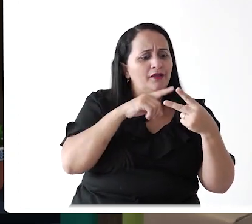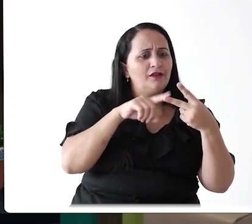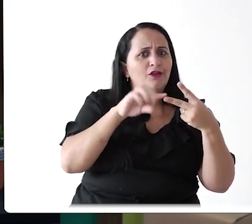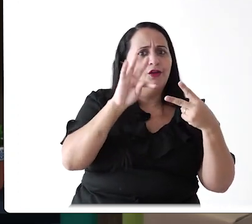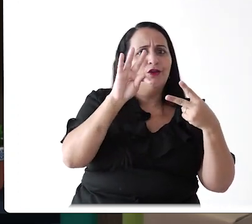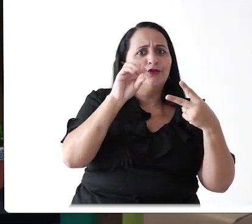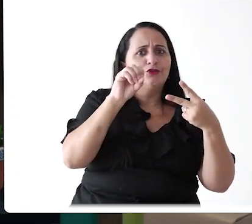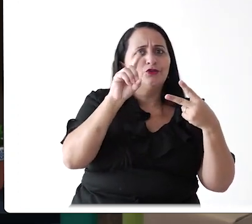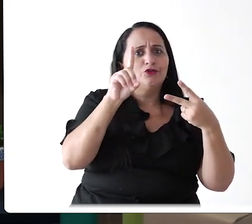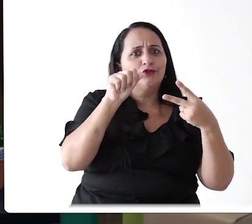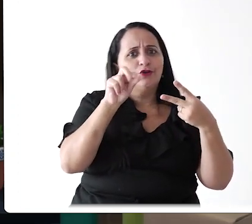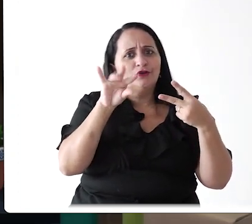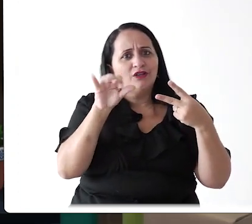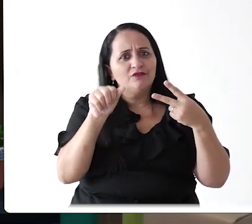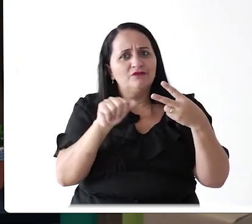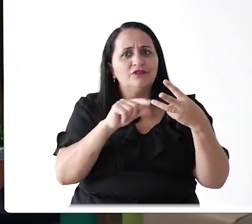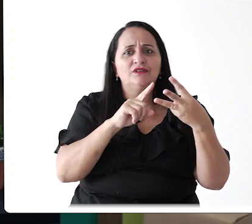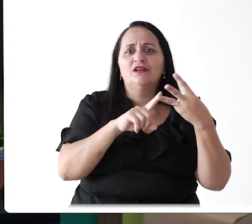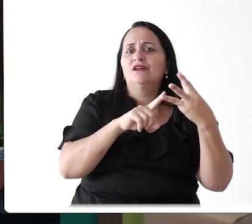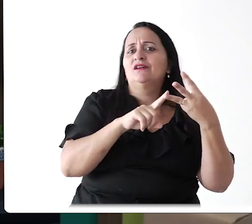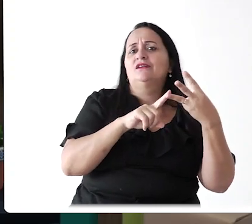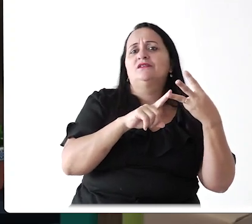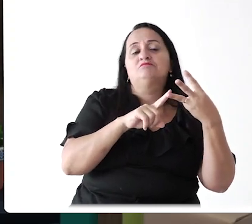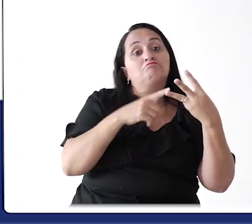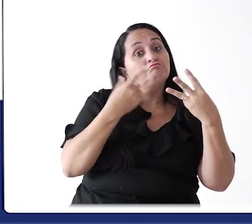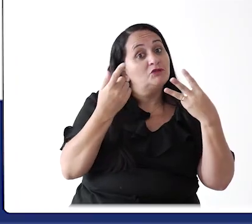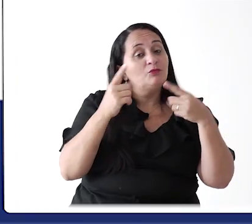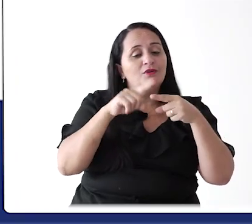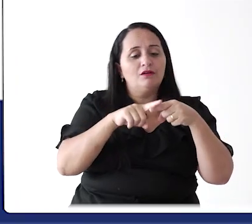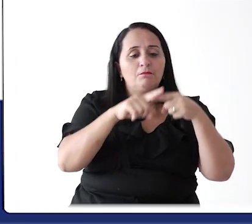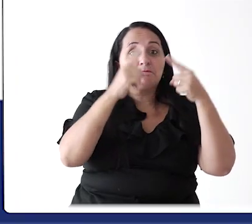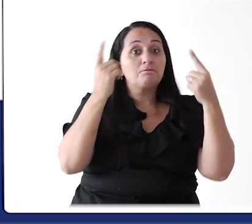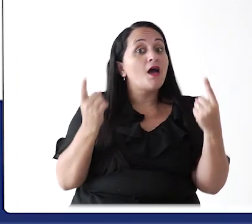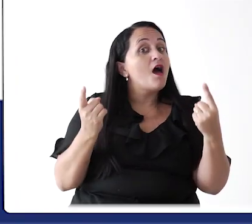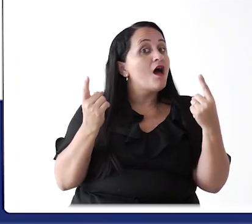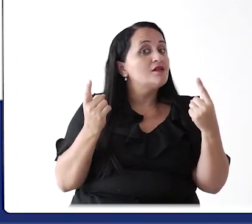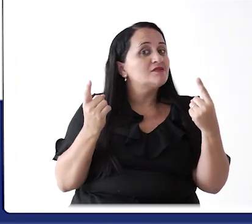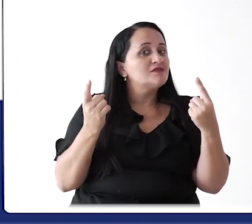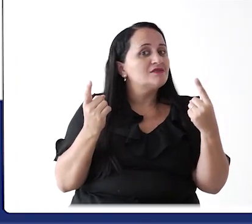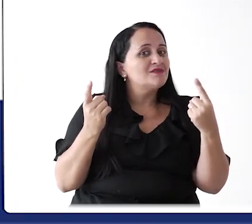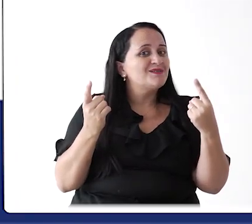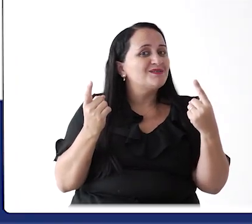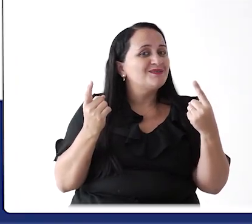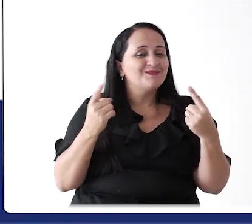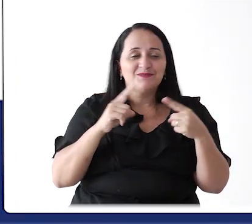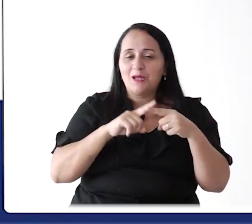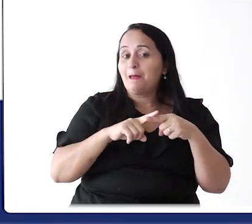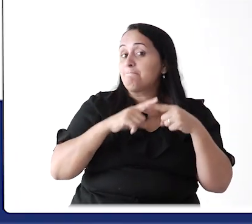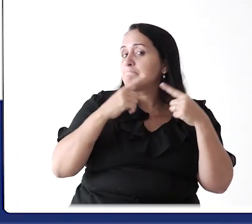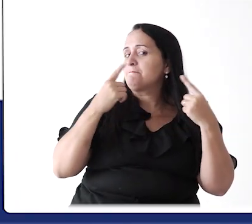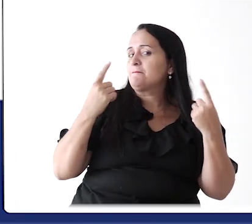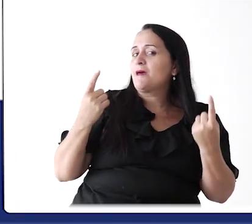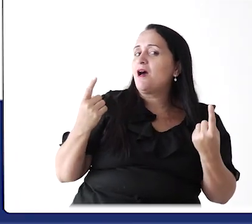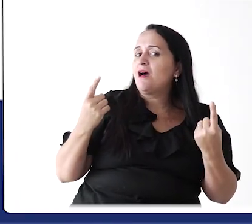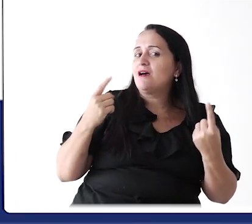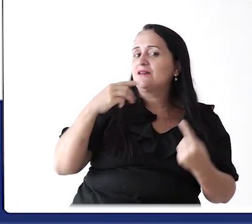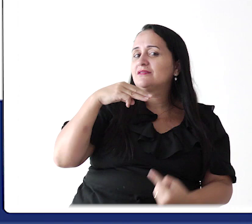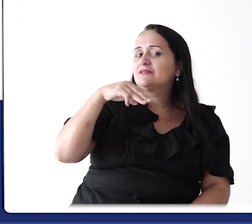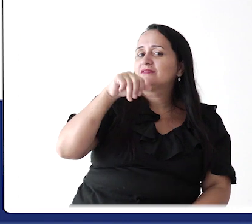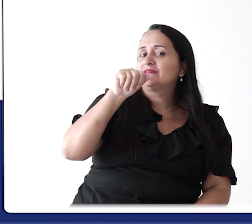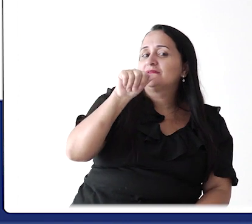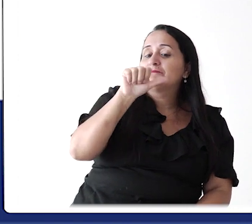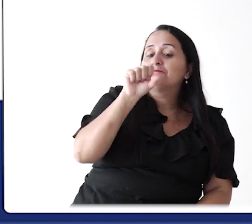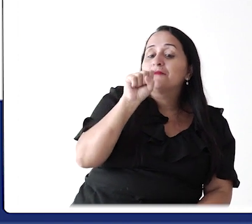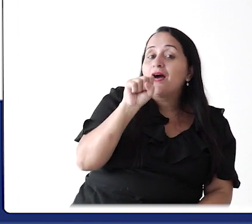frases. Uma afirmativa de uma negativa. Vamos utilizar mas. Mas eu